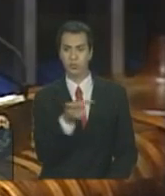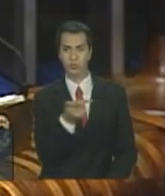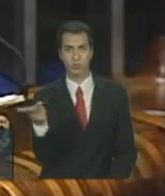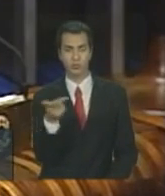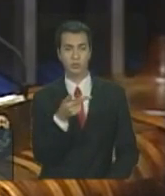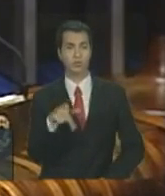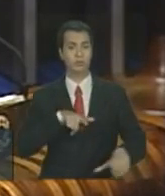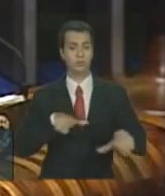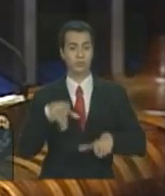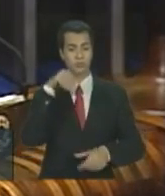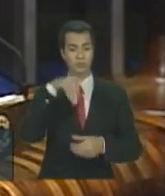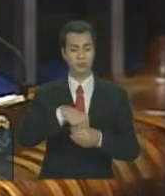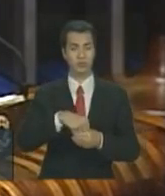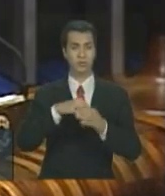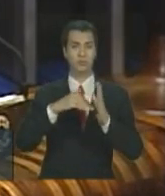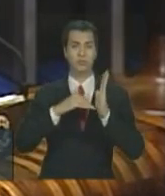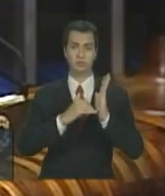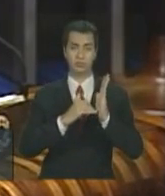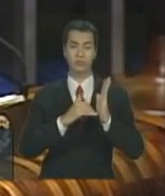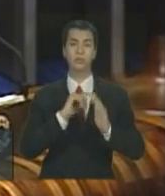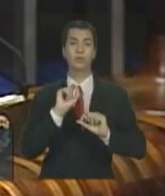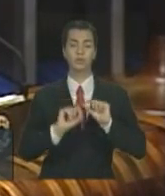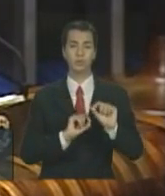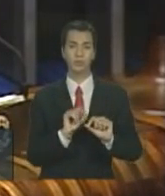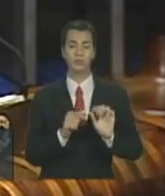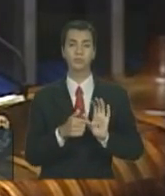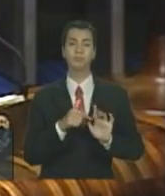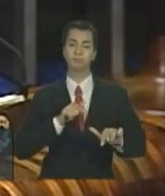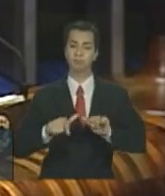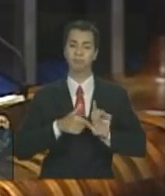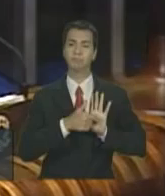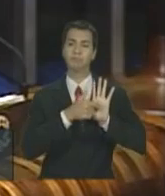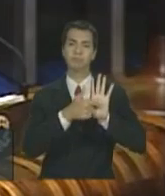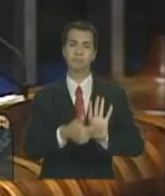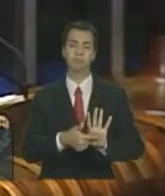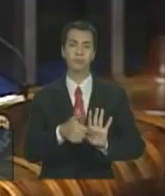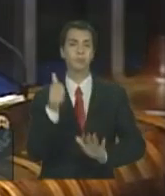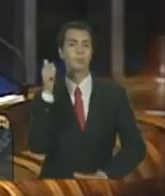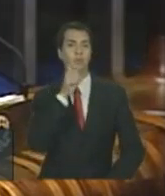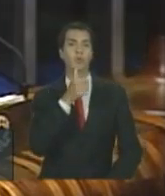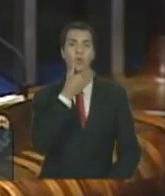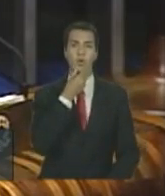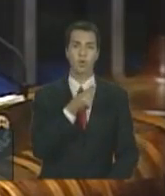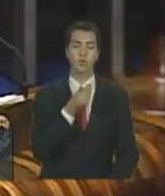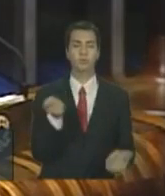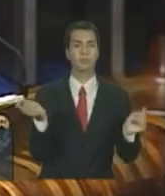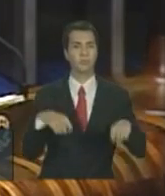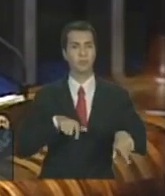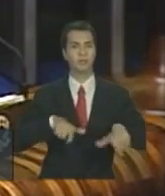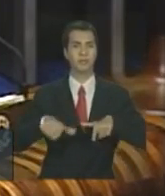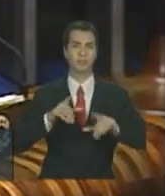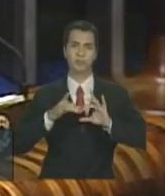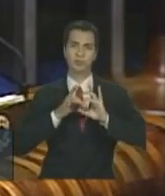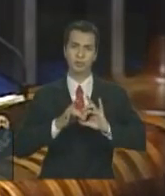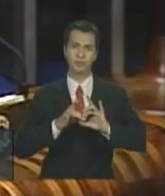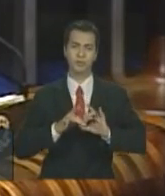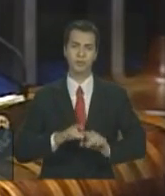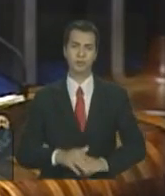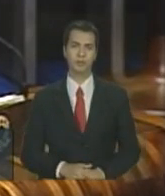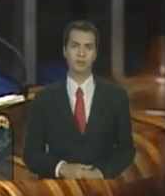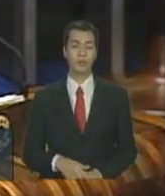exercício da presidência dessa casa, demonstrando que homens e mulheres atuam em conjunto,